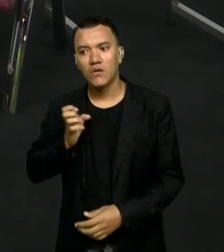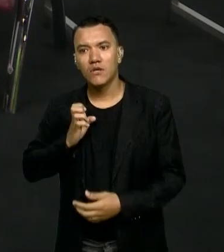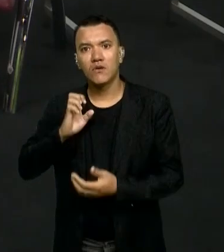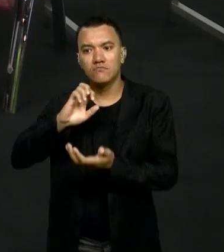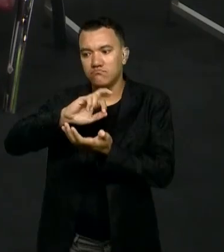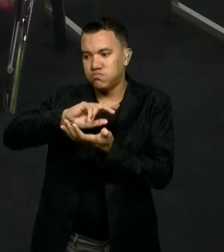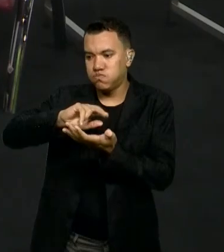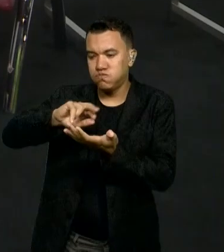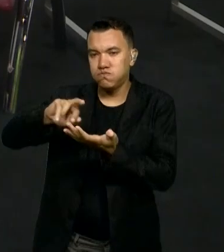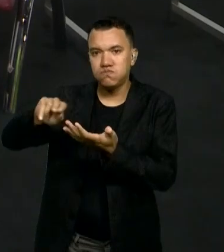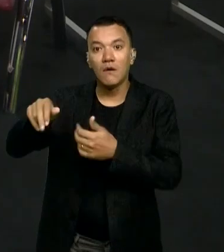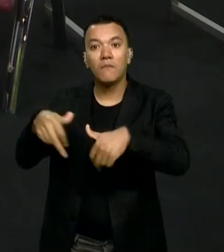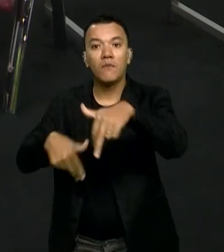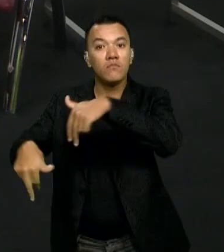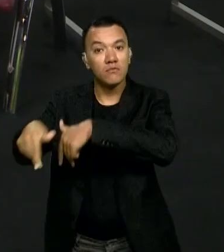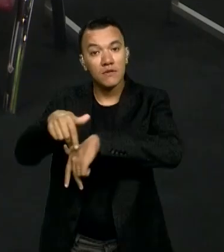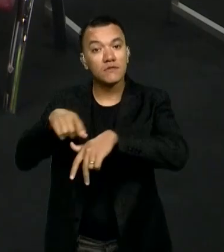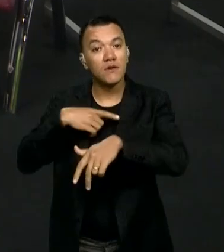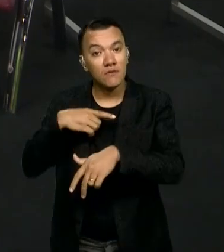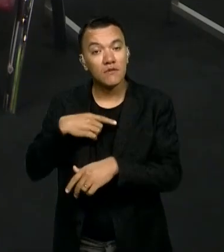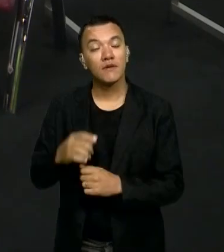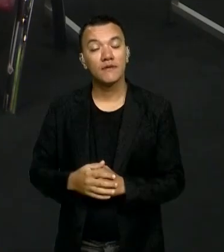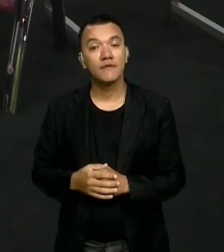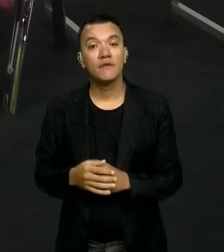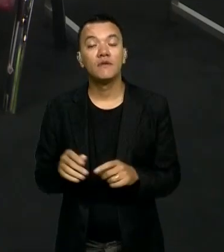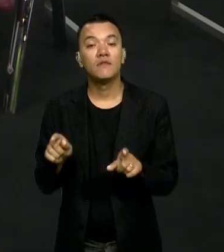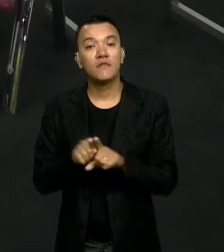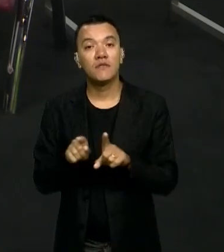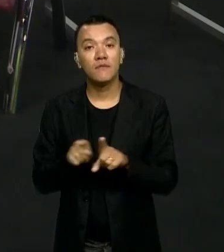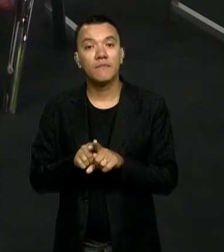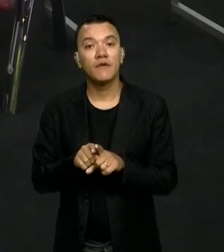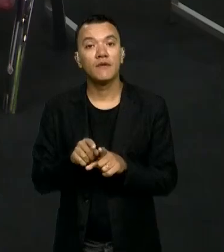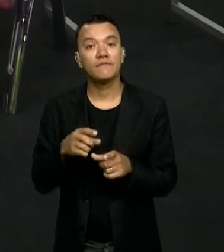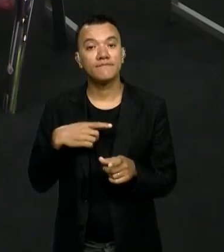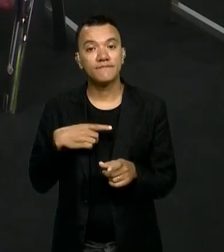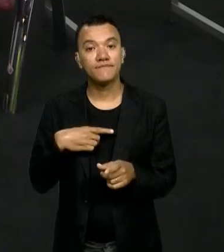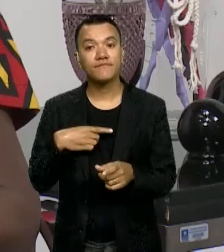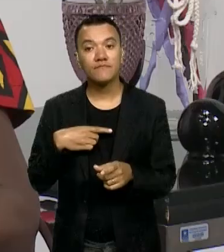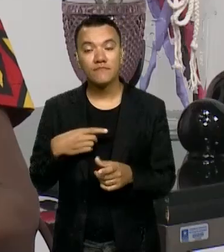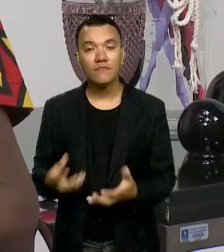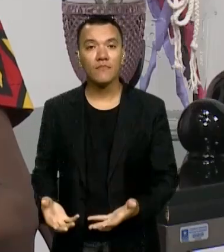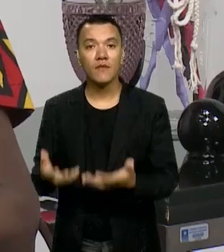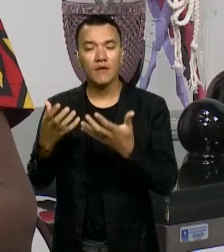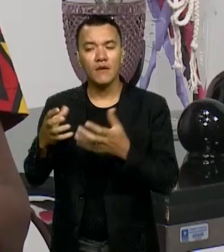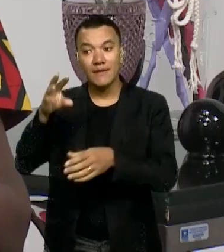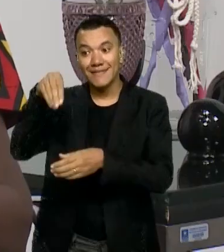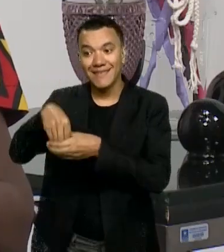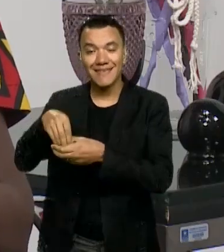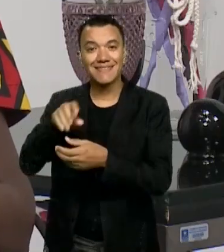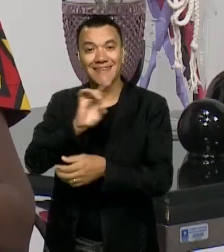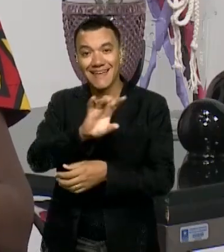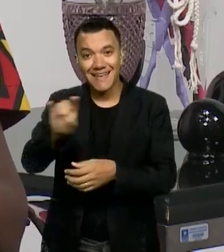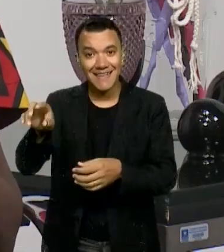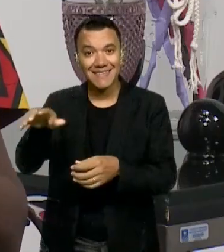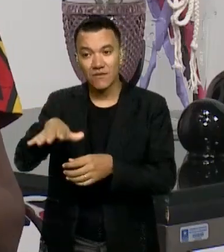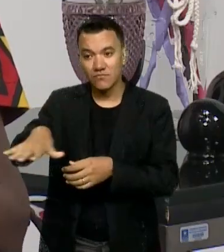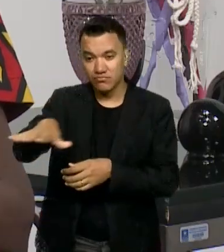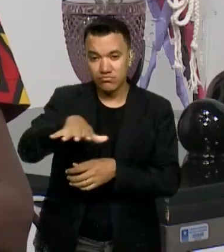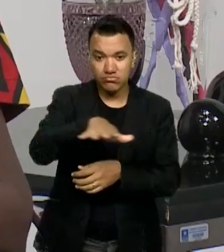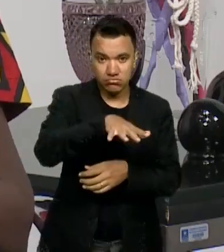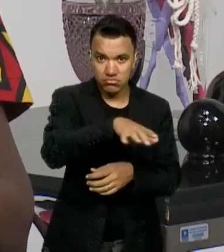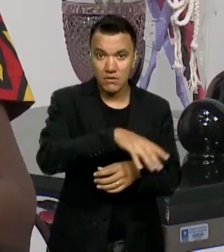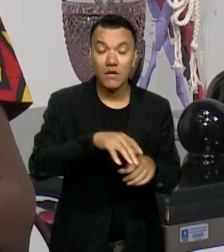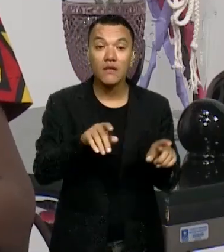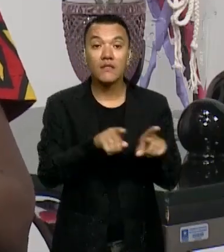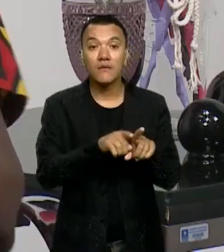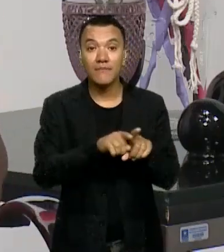diversidade, pela essa população que nós temos, e pela diversidade encontrada em cada território e as estratégias que nossos